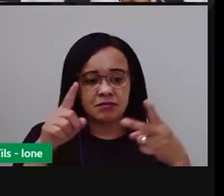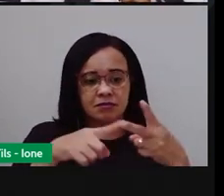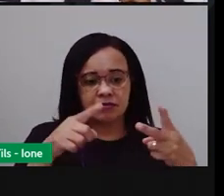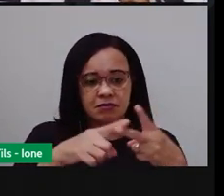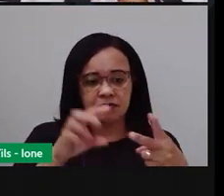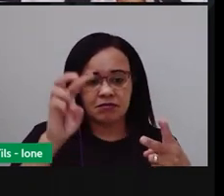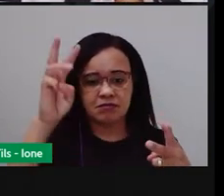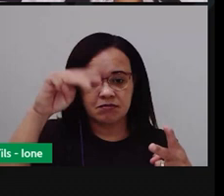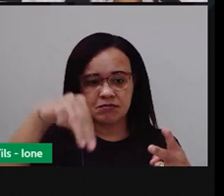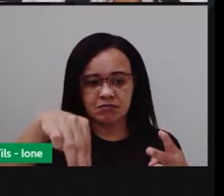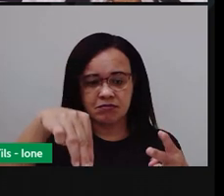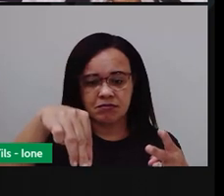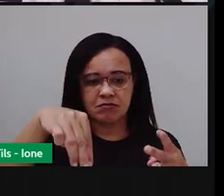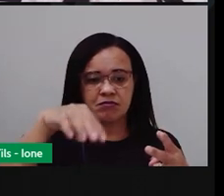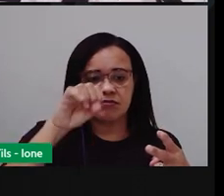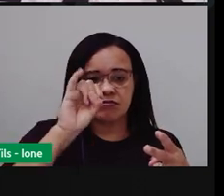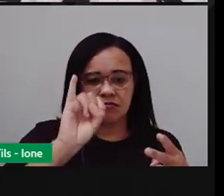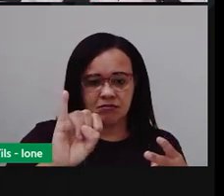Milho